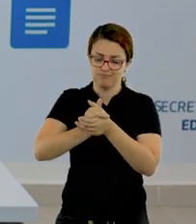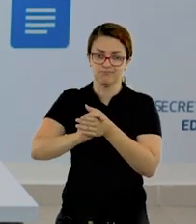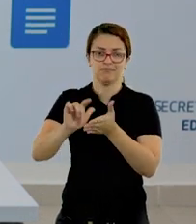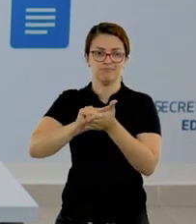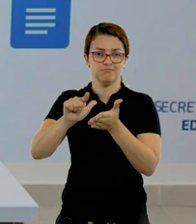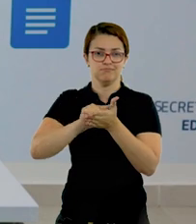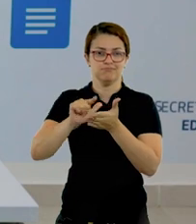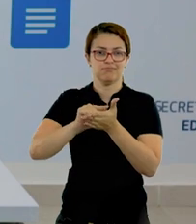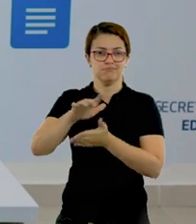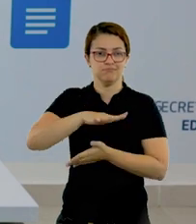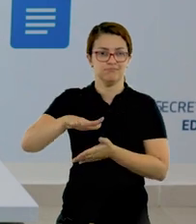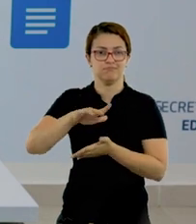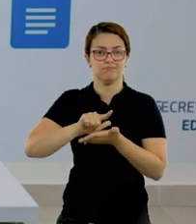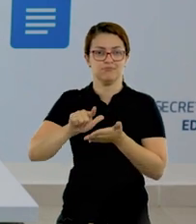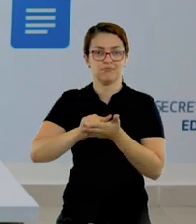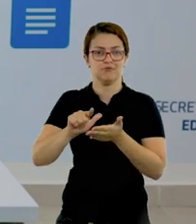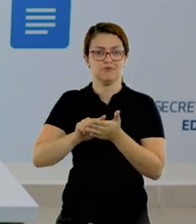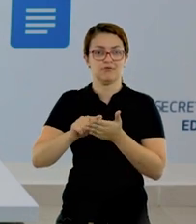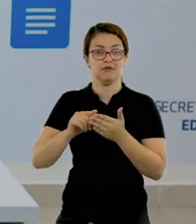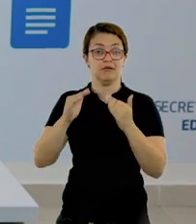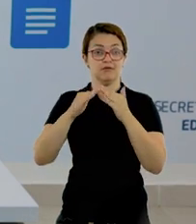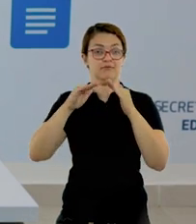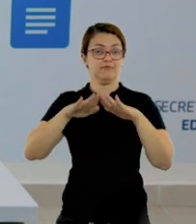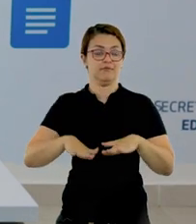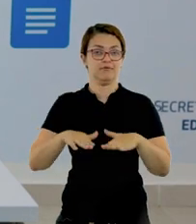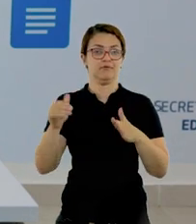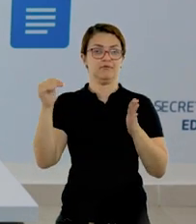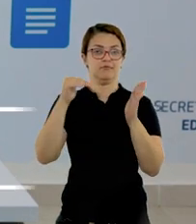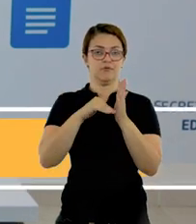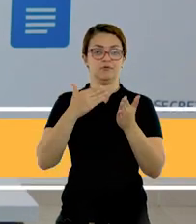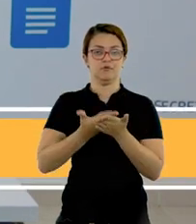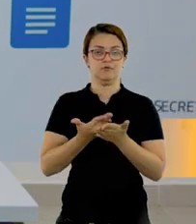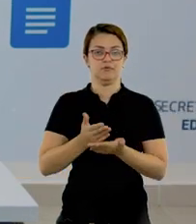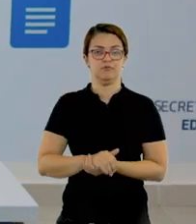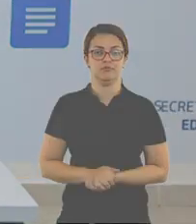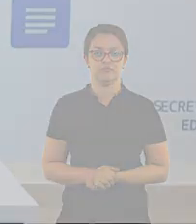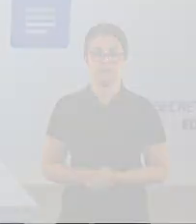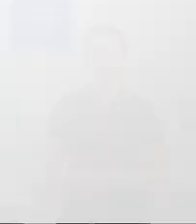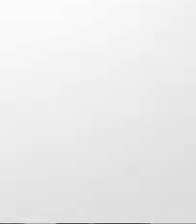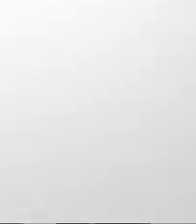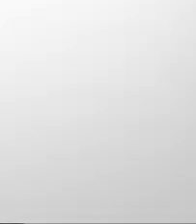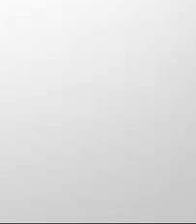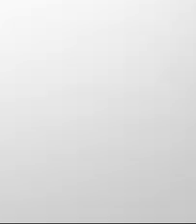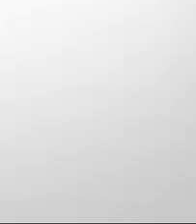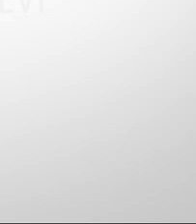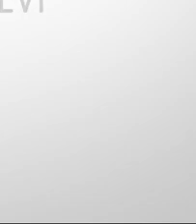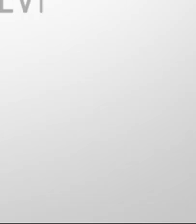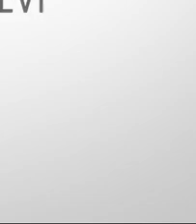material. Lavem as mãos, mantenham o ambiente higienizado e fiquem em casa. Até a próxima!